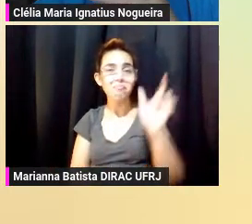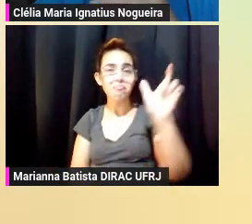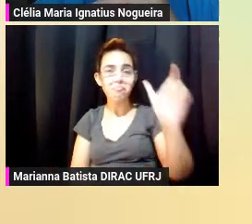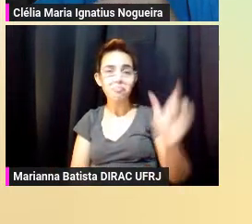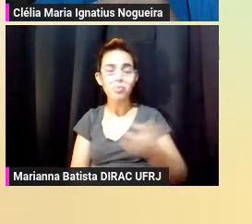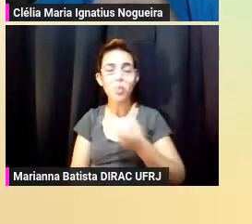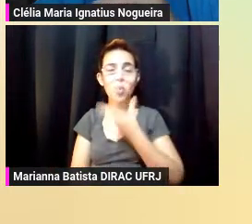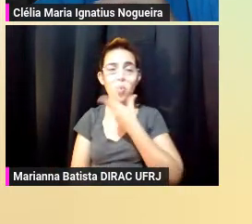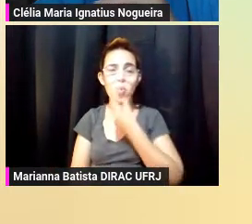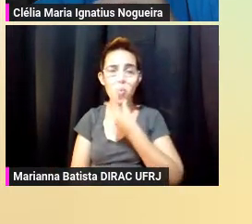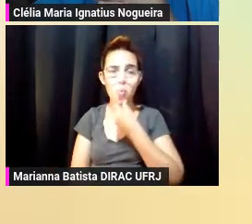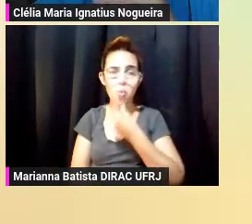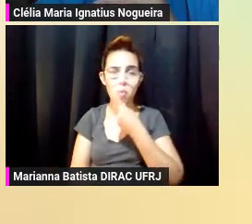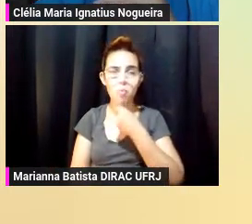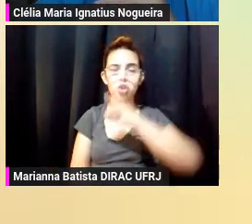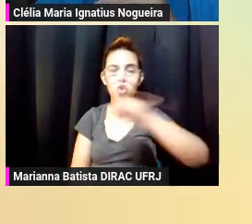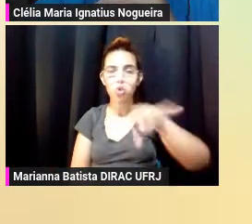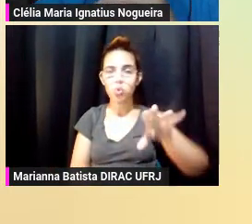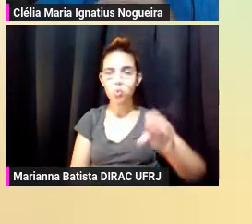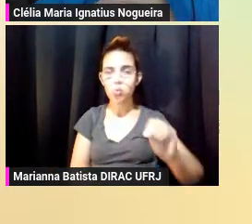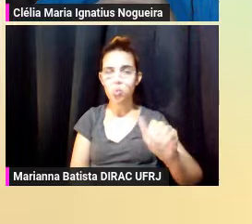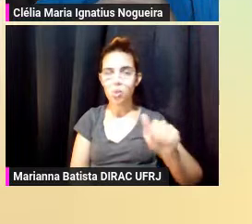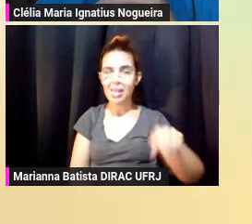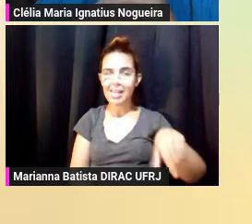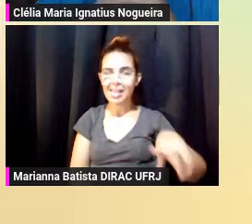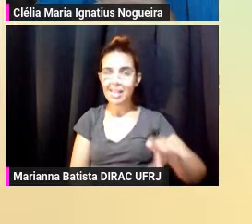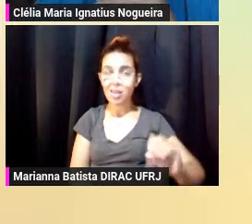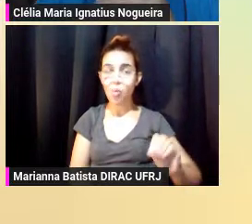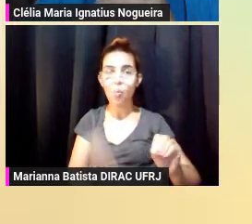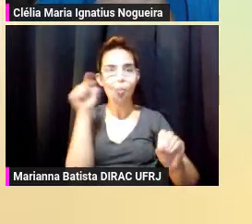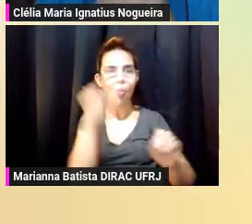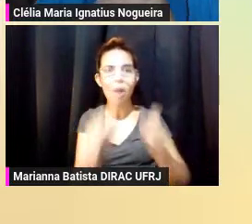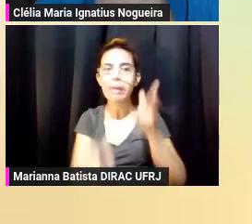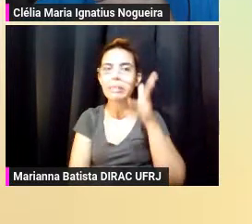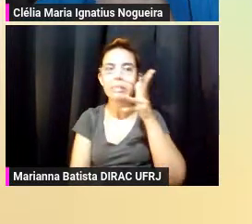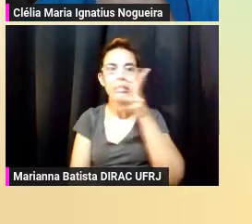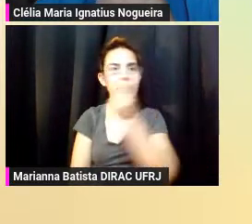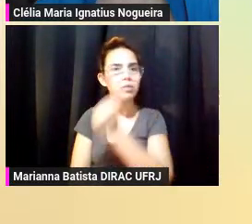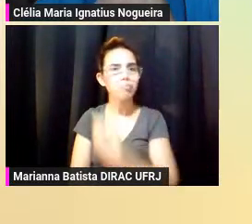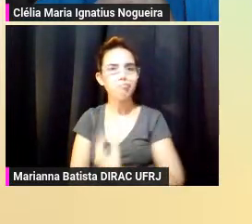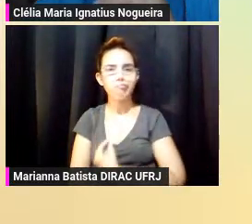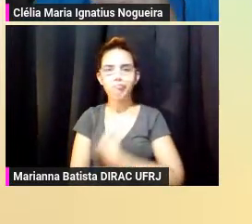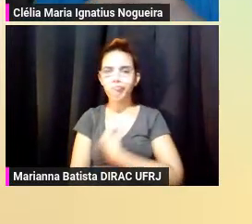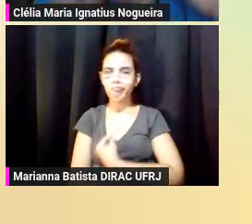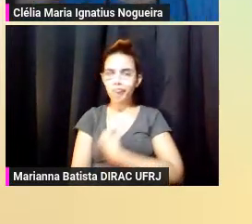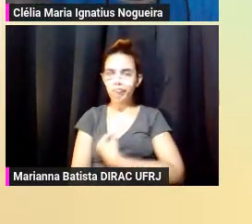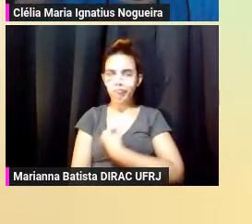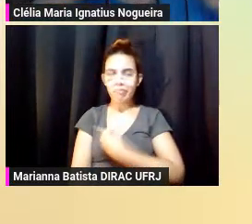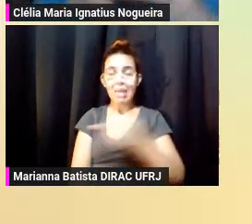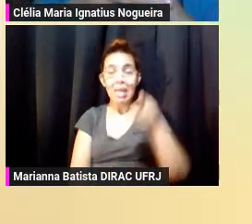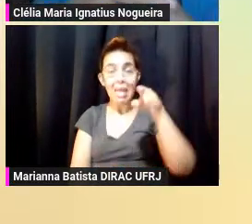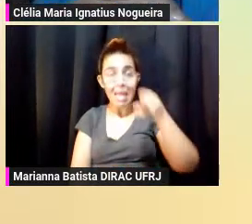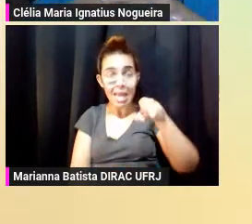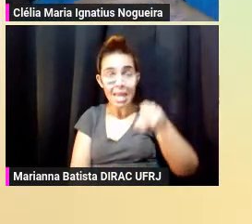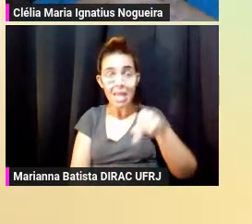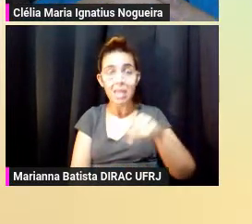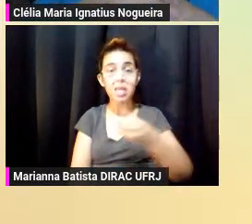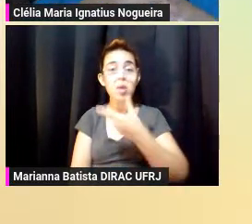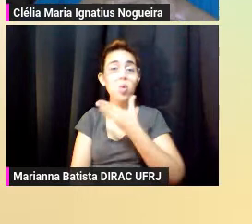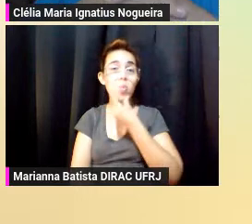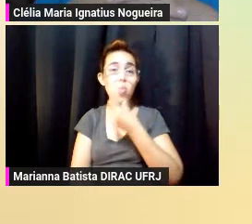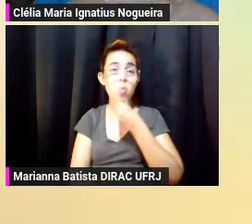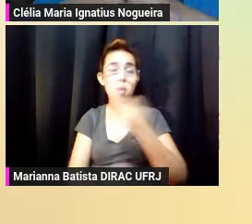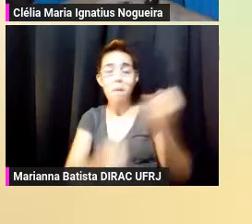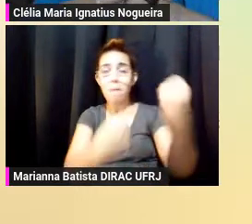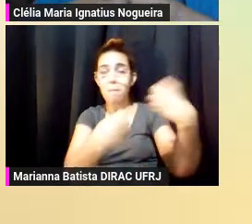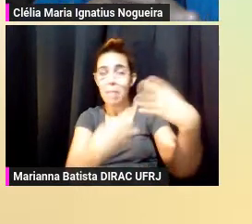minha salvação. Ele me ensinou tudo, todas as disciplinas que eu não sabia, porque meu curso de matemática foi muito